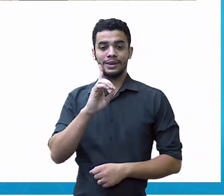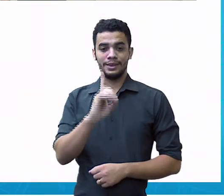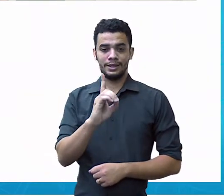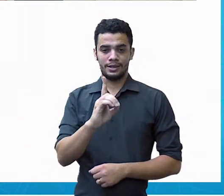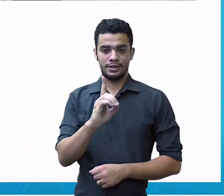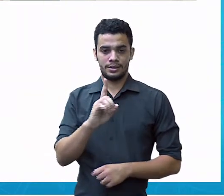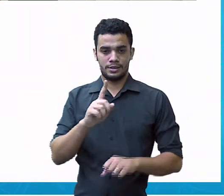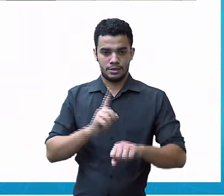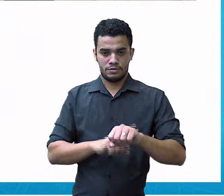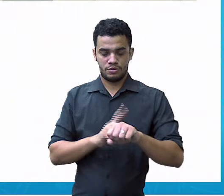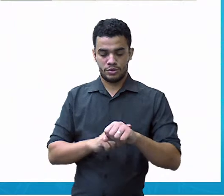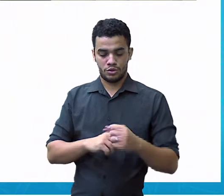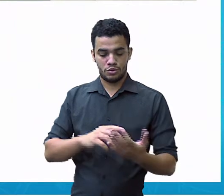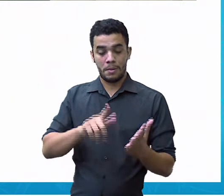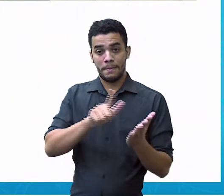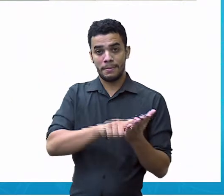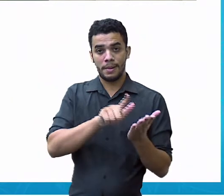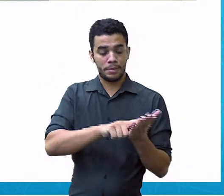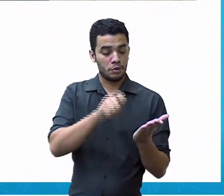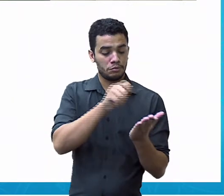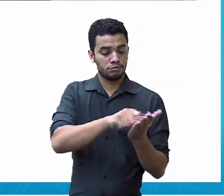Qual desses